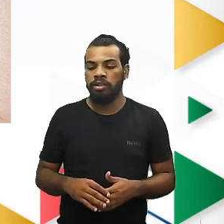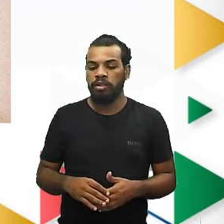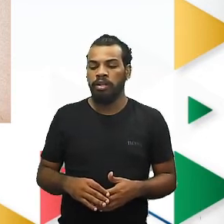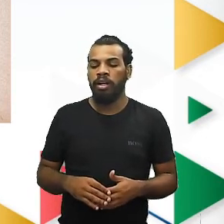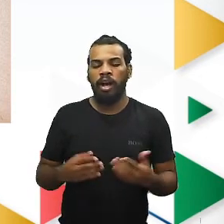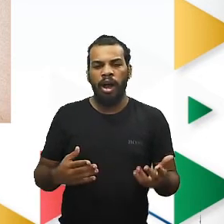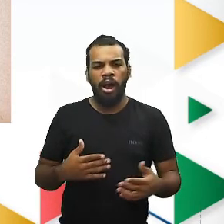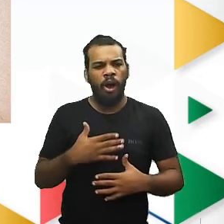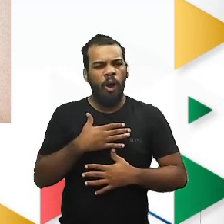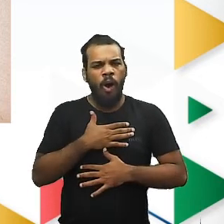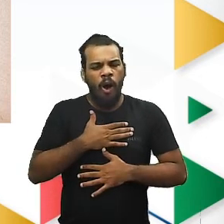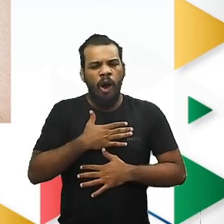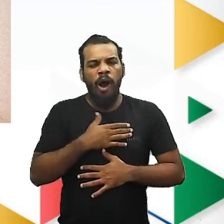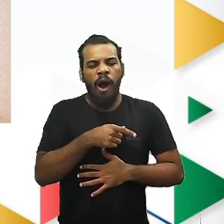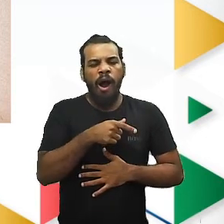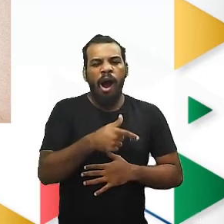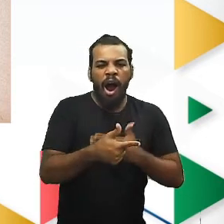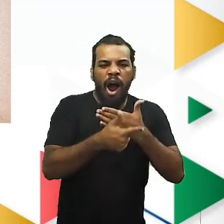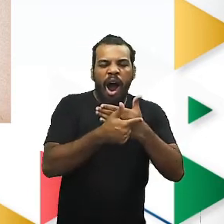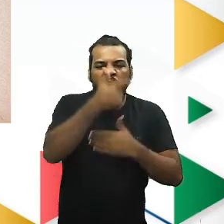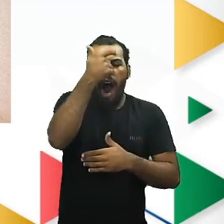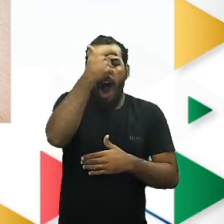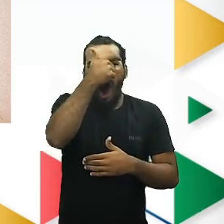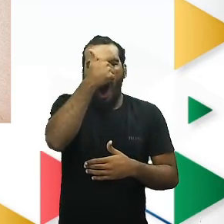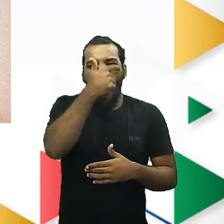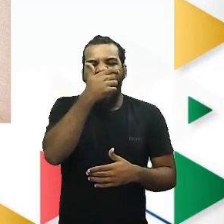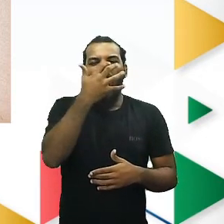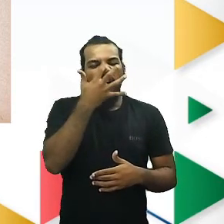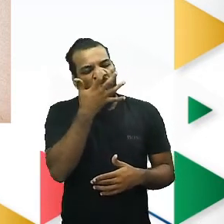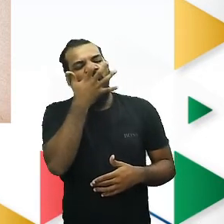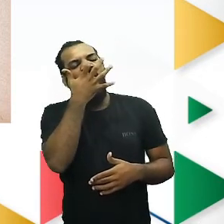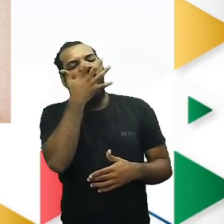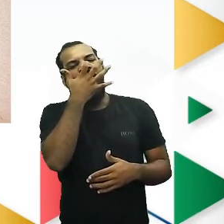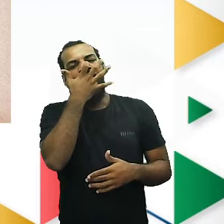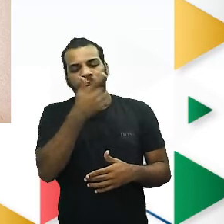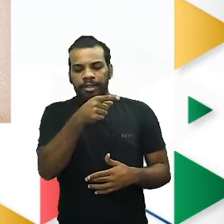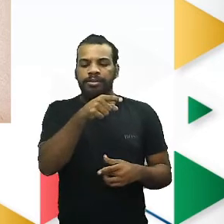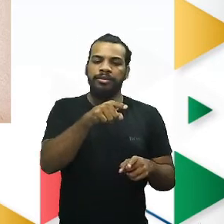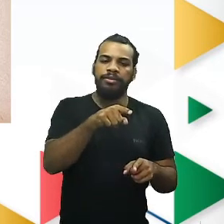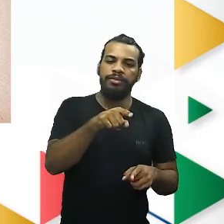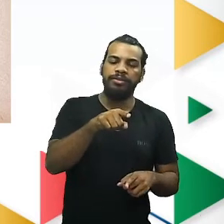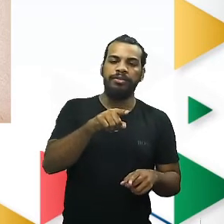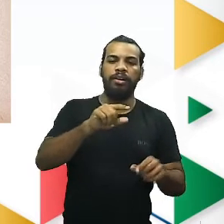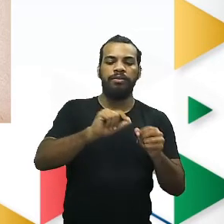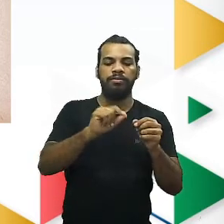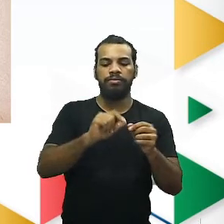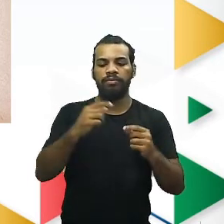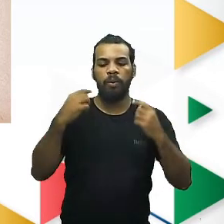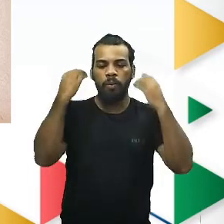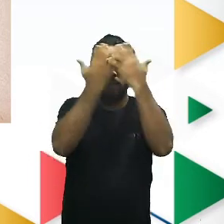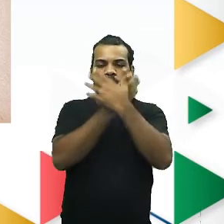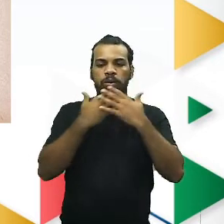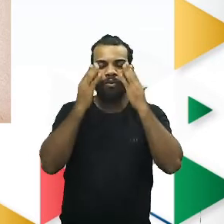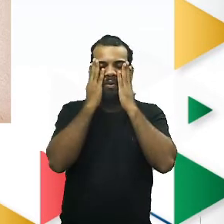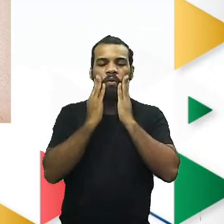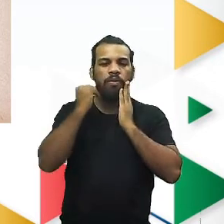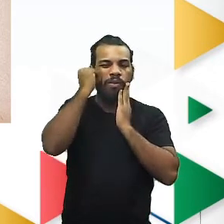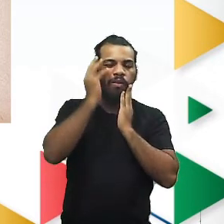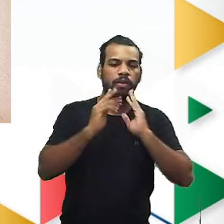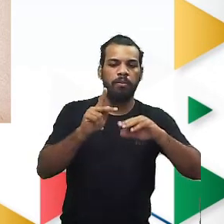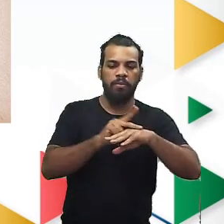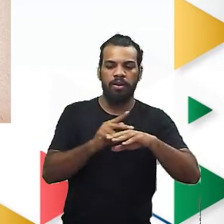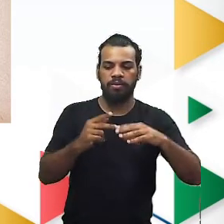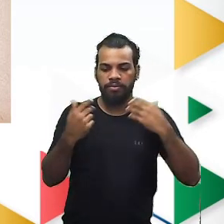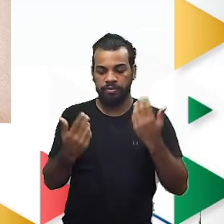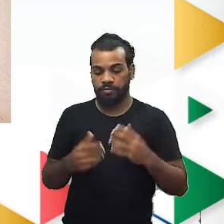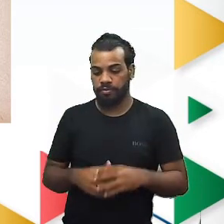incorporou o seu papel de sua bem-sucedida interpretação da canção Jump, Jim Crow, com o rosto pintado de preto. Nasceu o minstrel